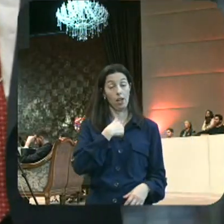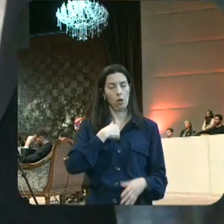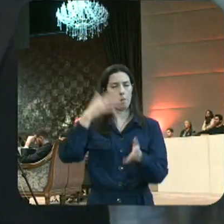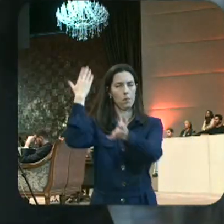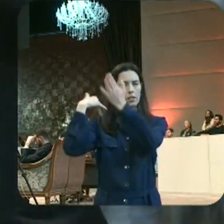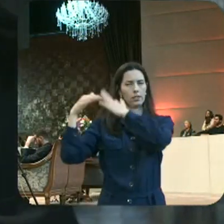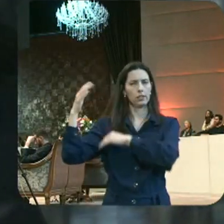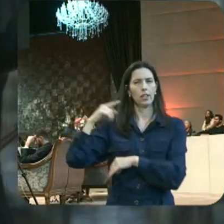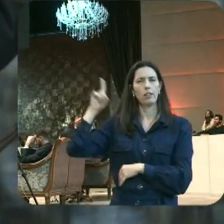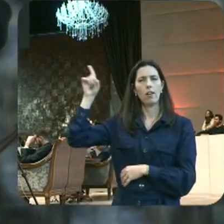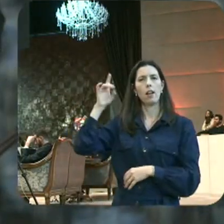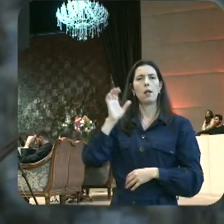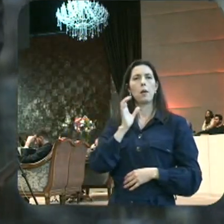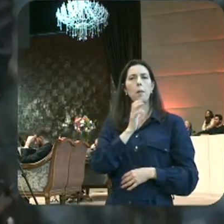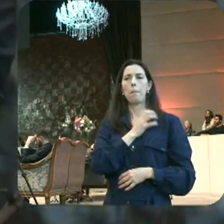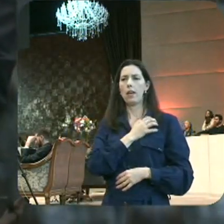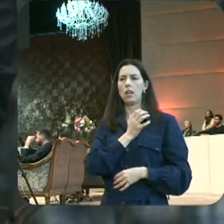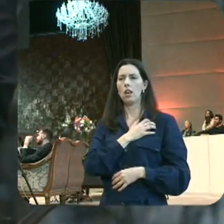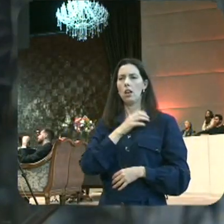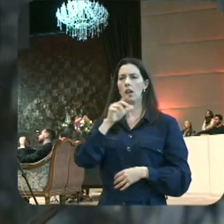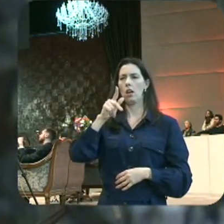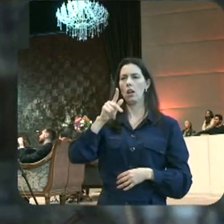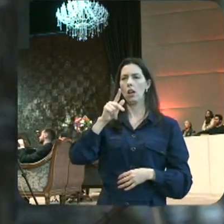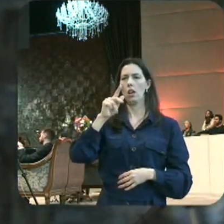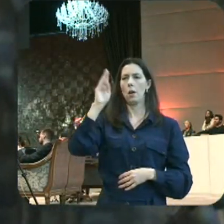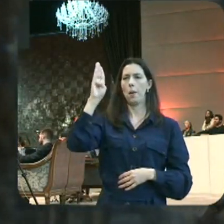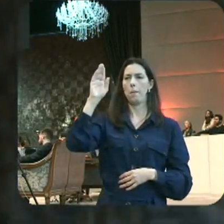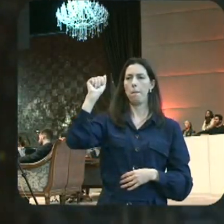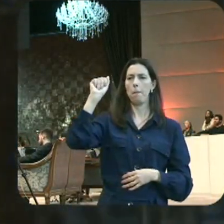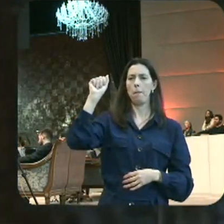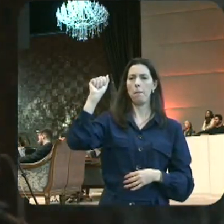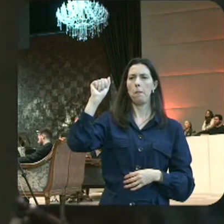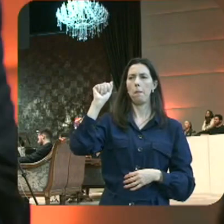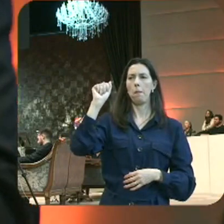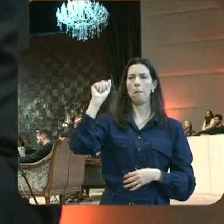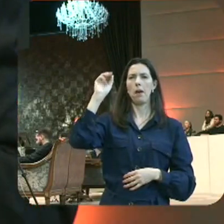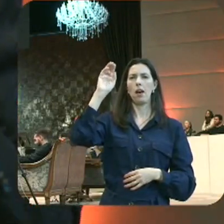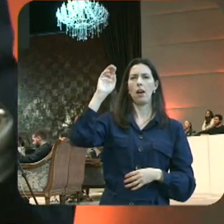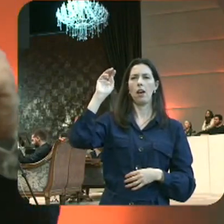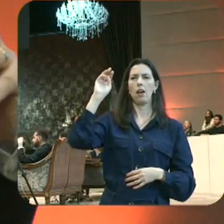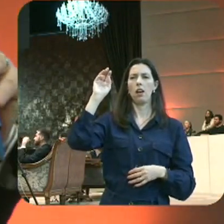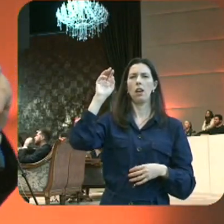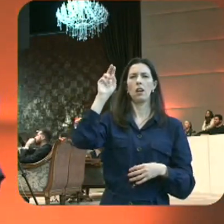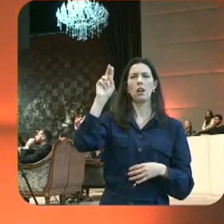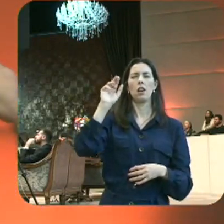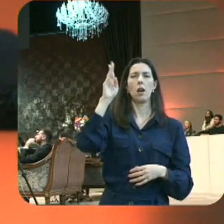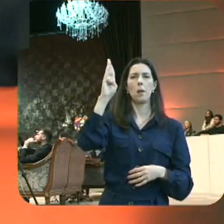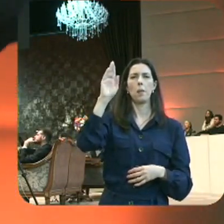na Bahia. Eu estava hospedado num hotel, e naquele hotel estava um monte